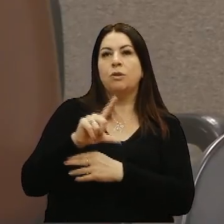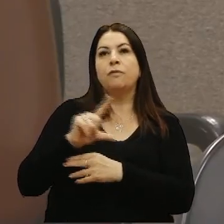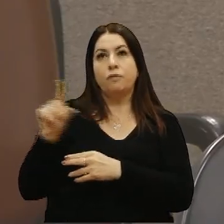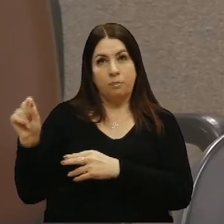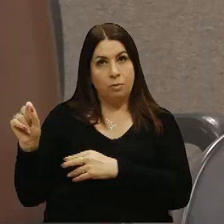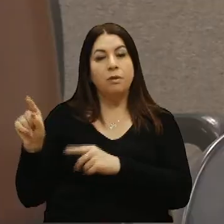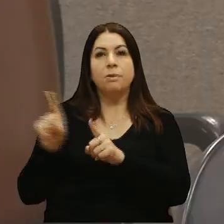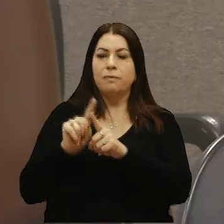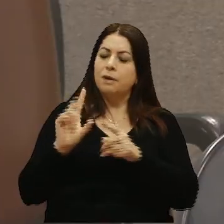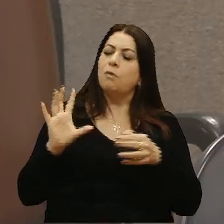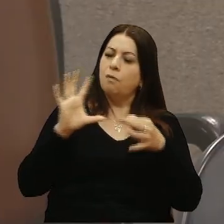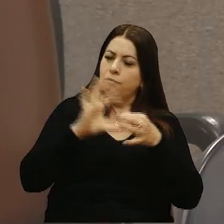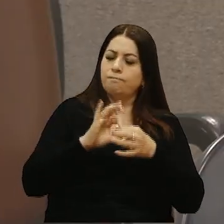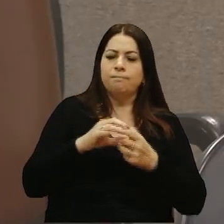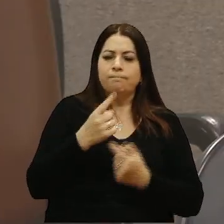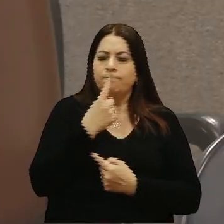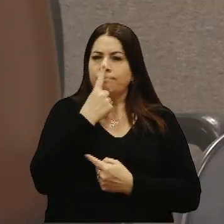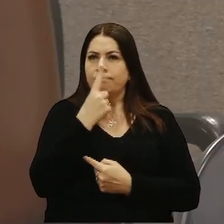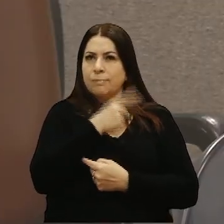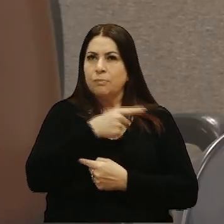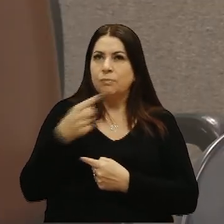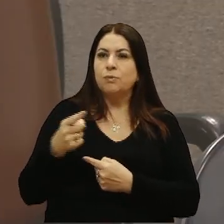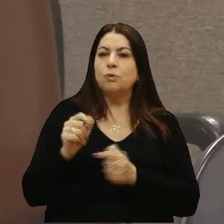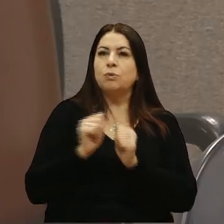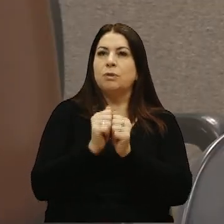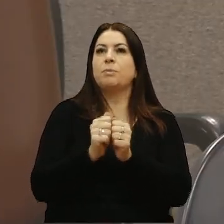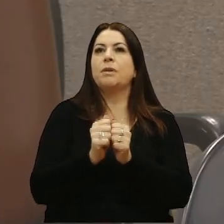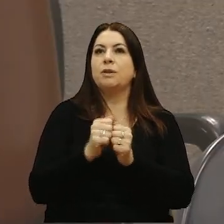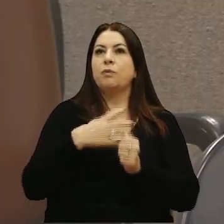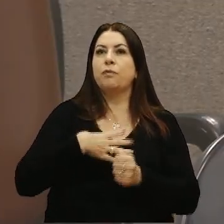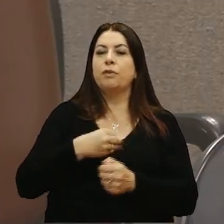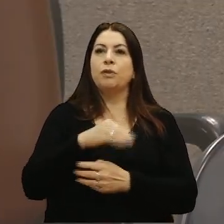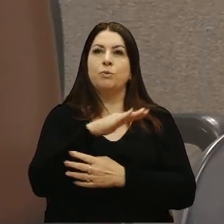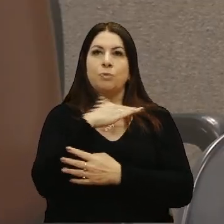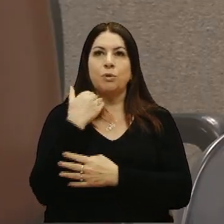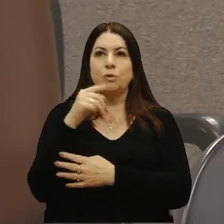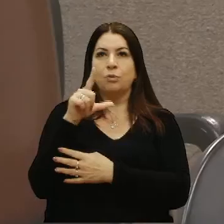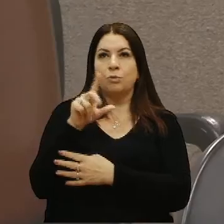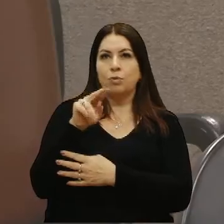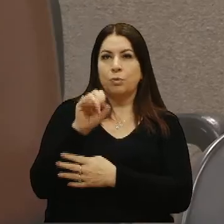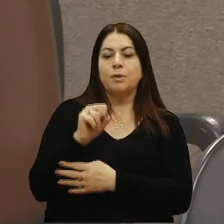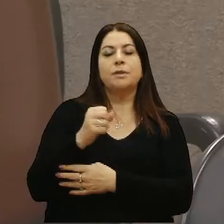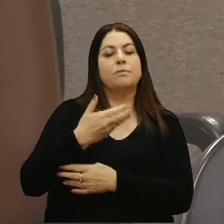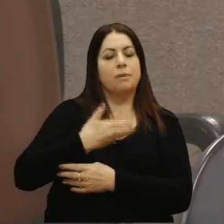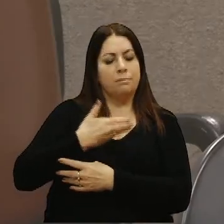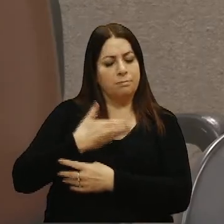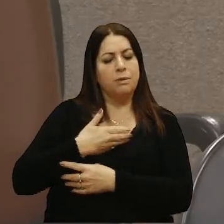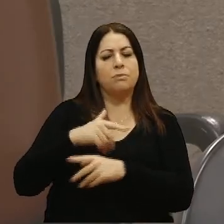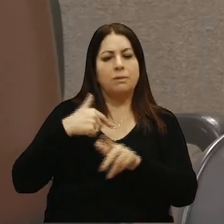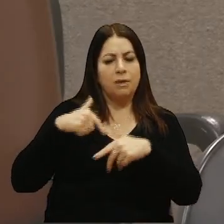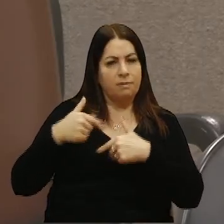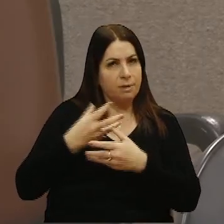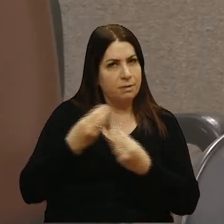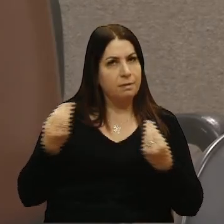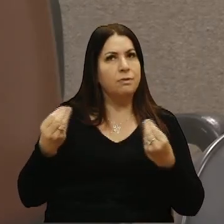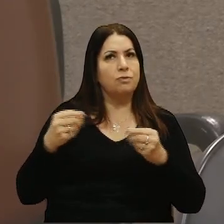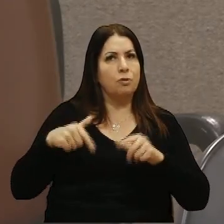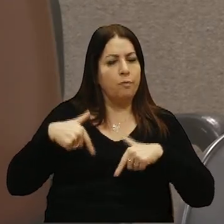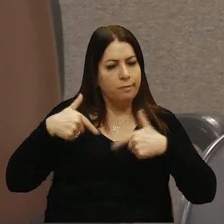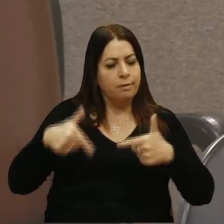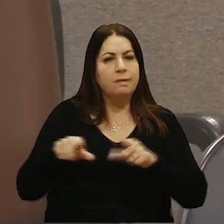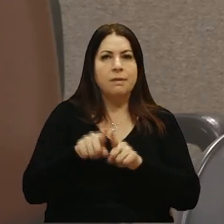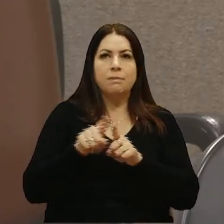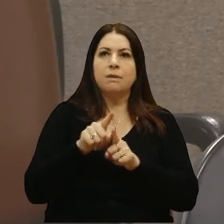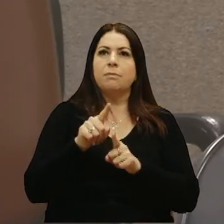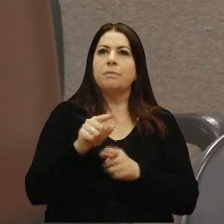tiveram um vínculo com o nosso bairro. O filho dele também falecido, Luiz Clóvis, um grande amigo meu, batalhador, né, que também nos deixou há